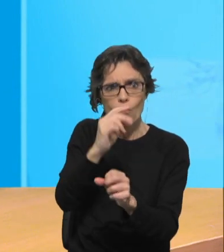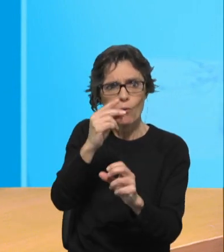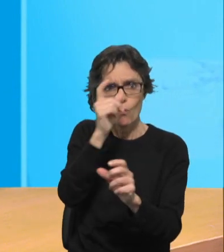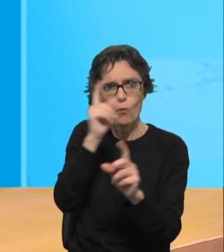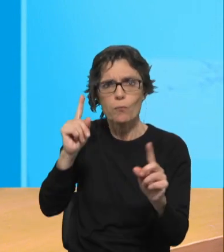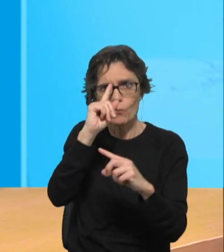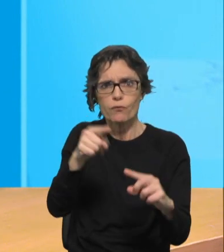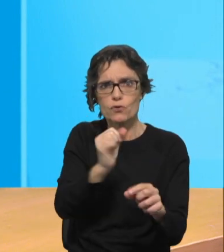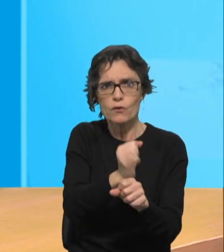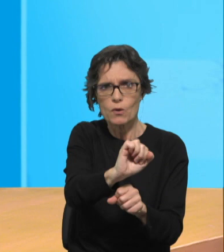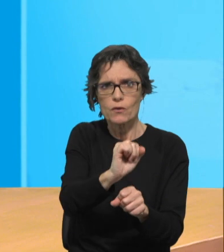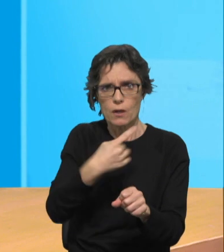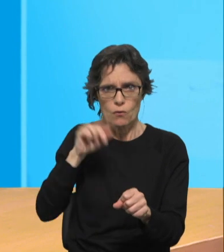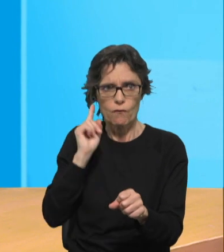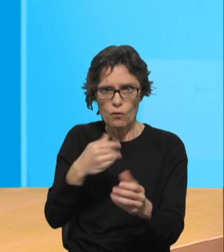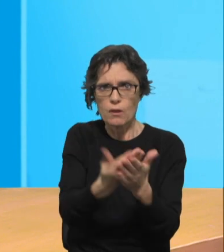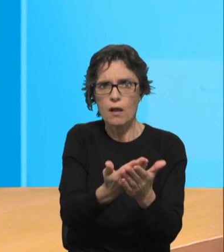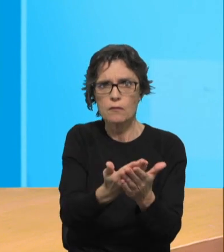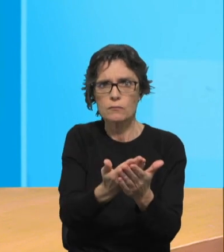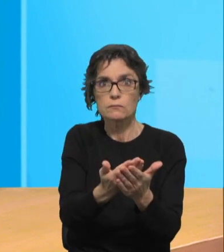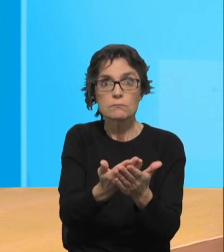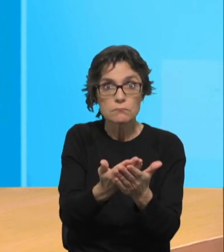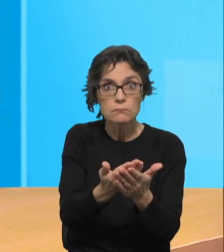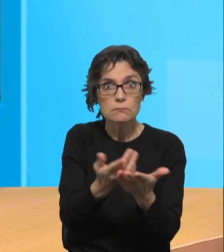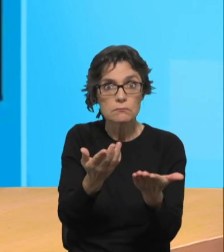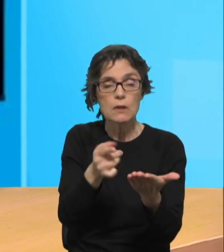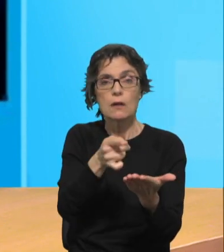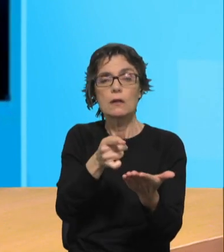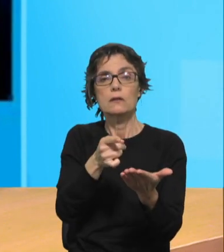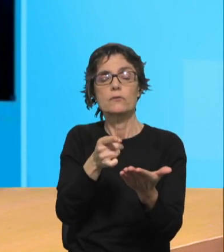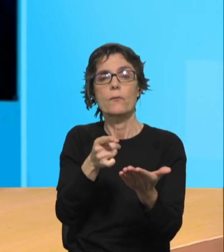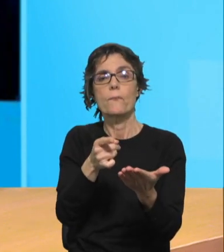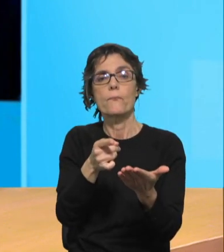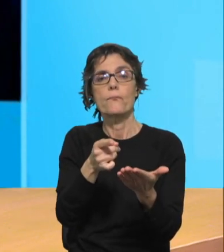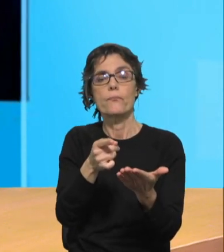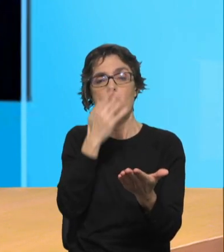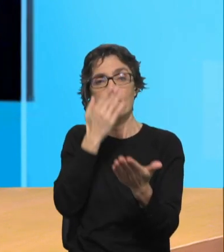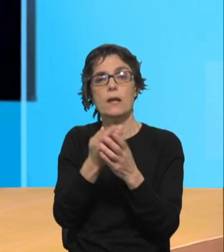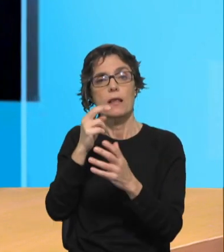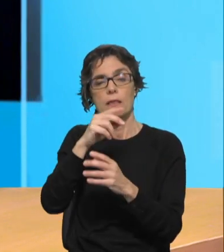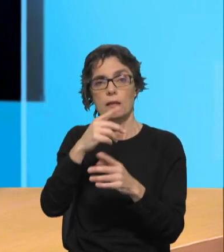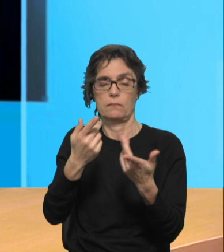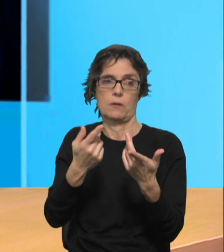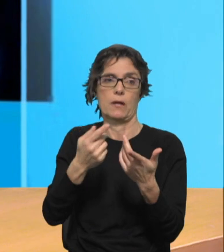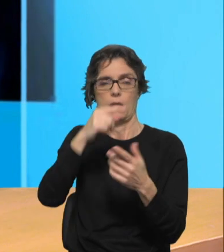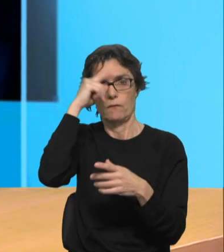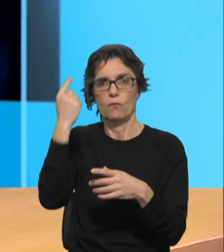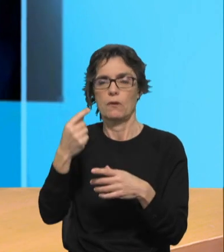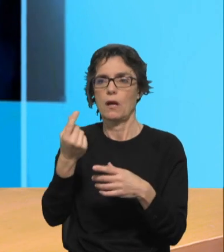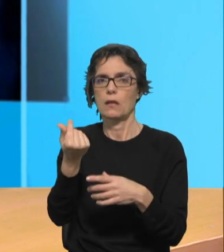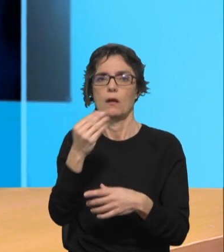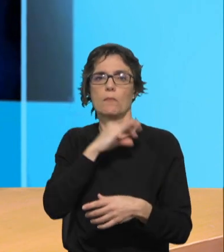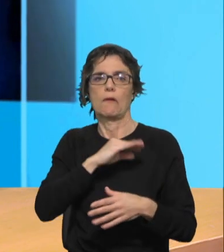isto tem uma característica económica clara, e ainda por cima, com as dificuldades que temos tido de inflações, etc., os ordenados